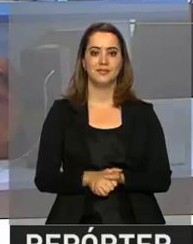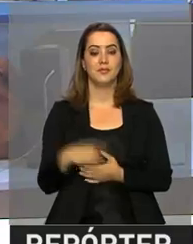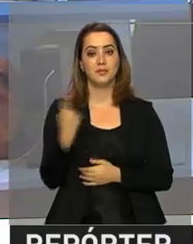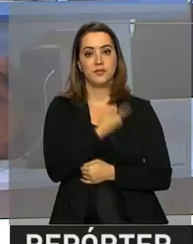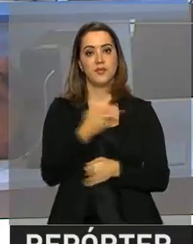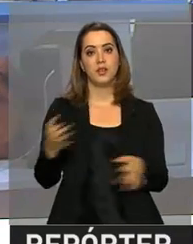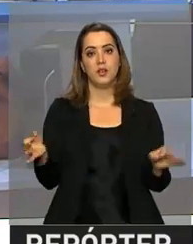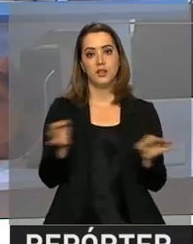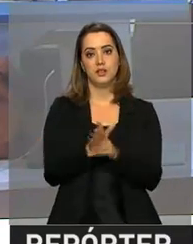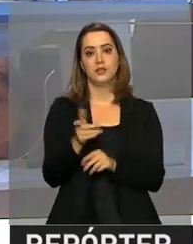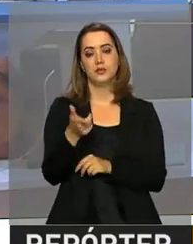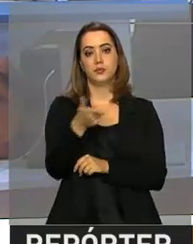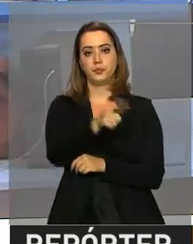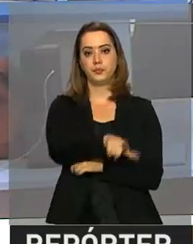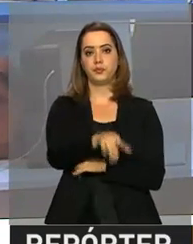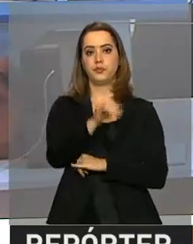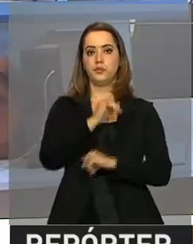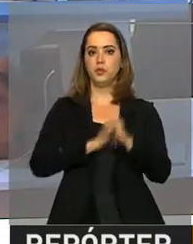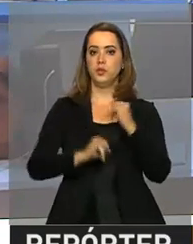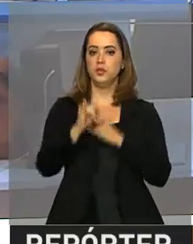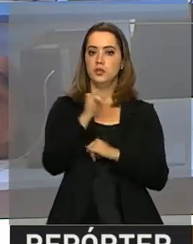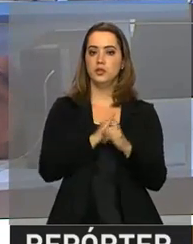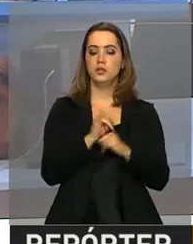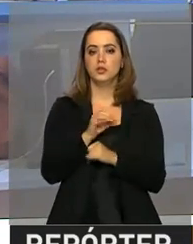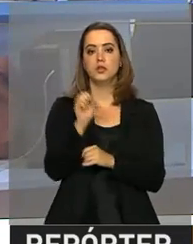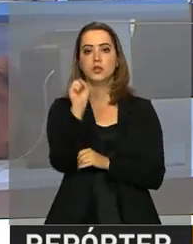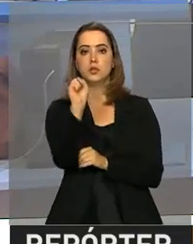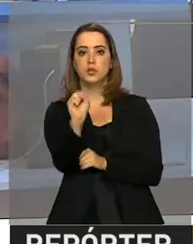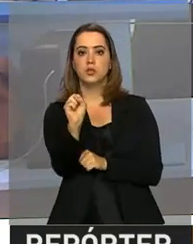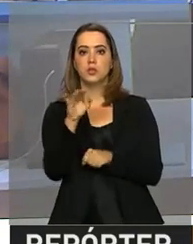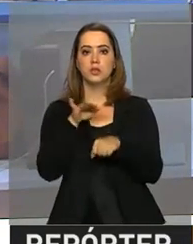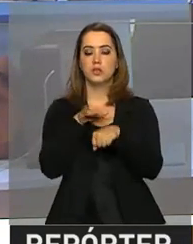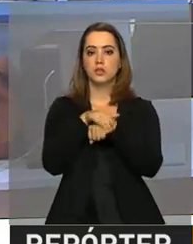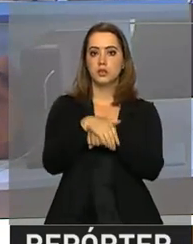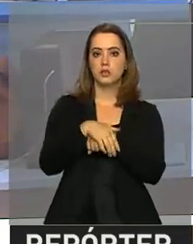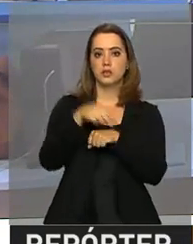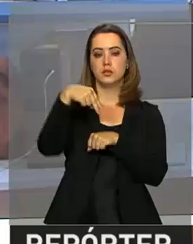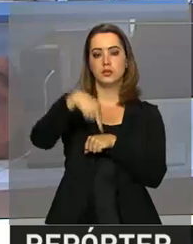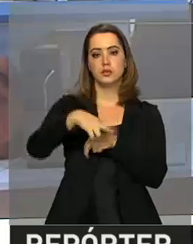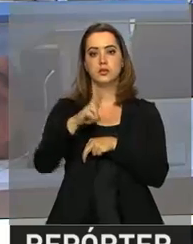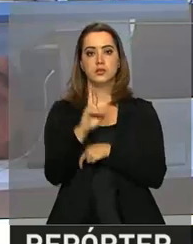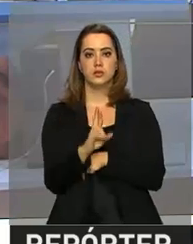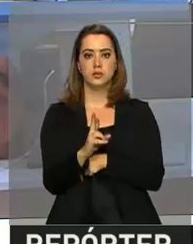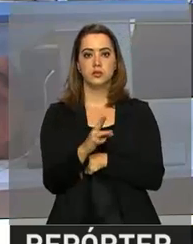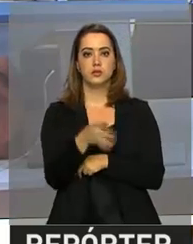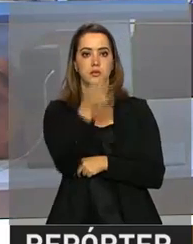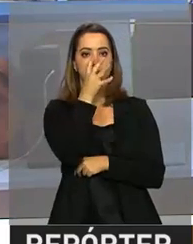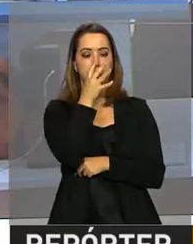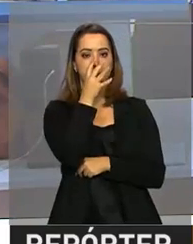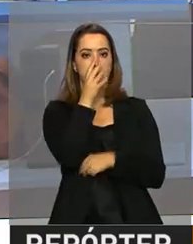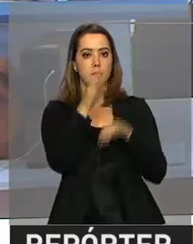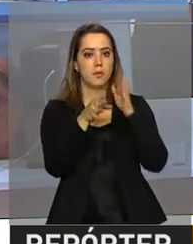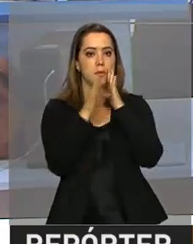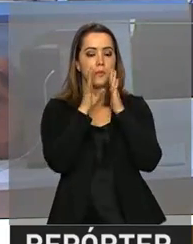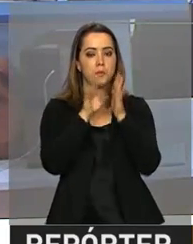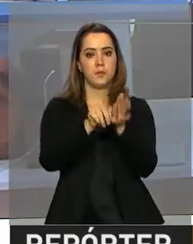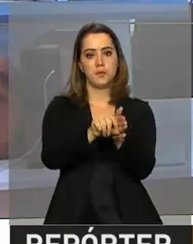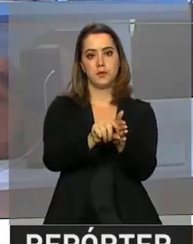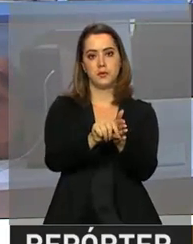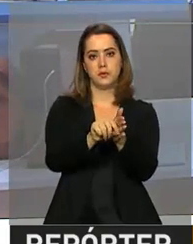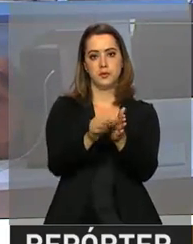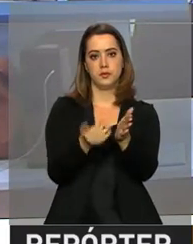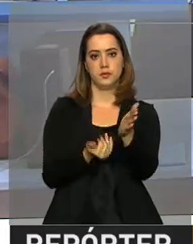E nós ficamos por aqui. Podemos voltar a qualquer momento com outras informações ou às 8 da noite na próxima edição do Repórter NBR. Acompanhe também